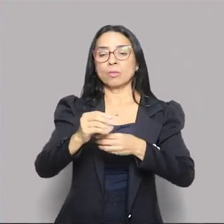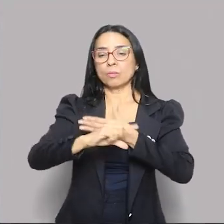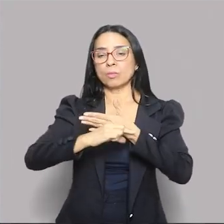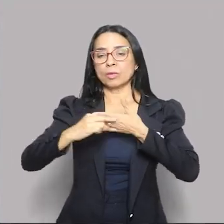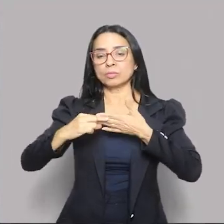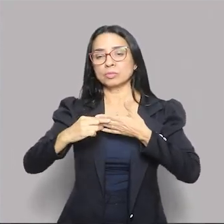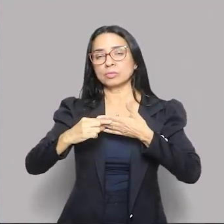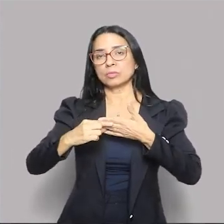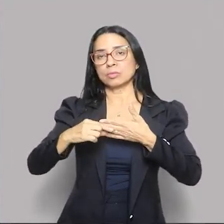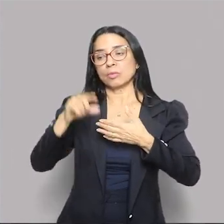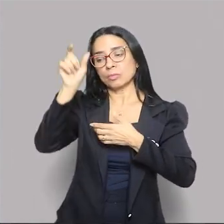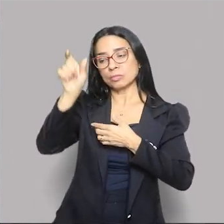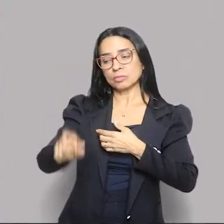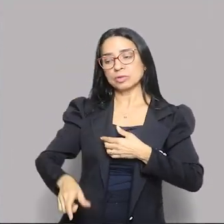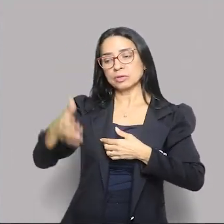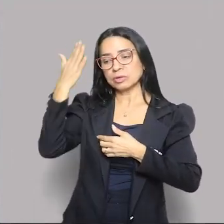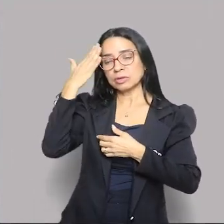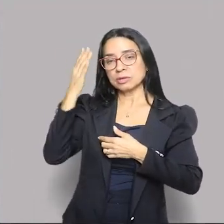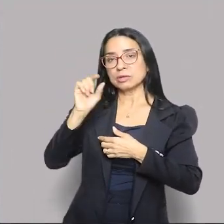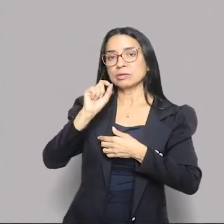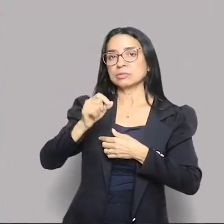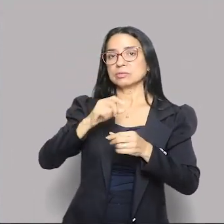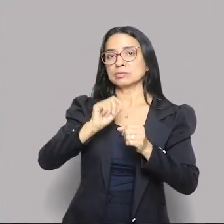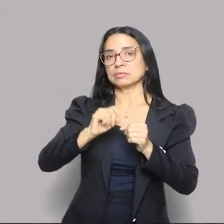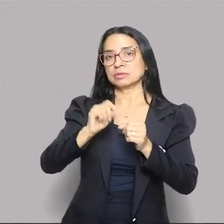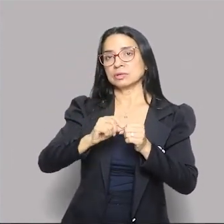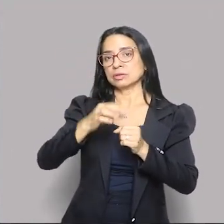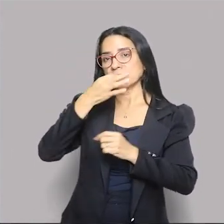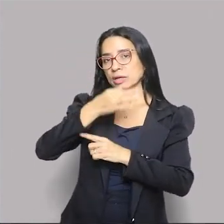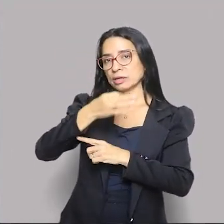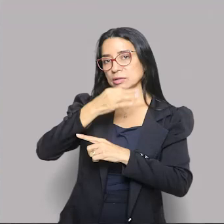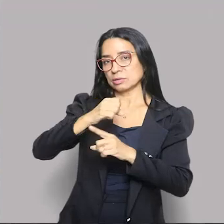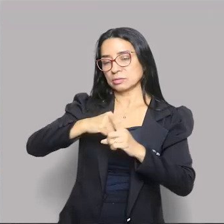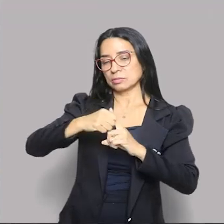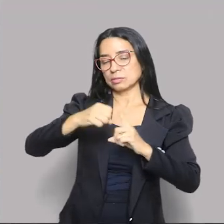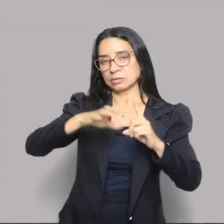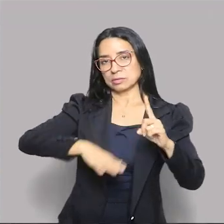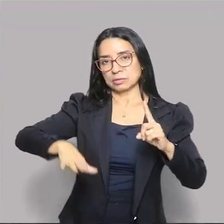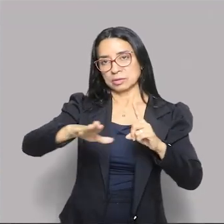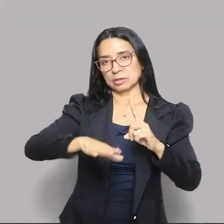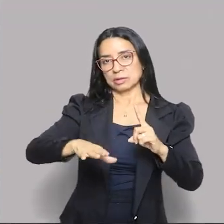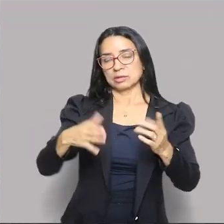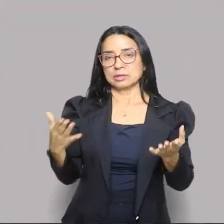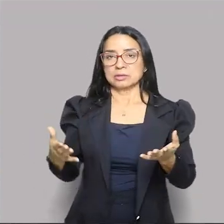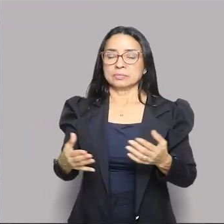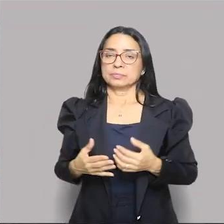está fazendo, como um sujeito que é crítico da sociedade, porque, na verdade, eu